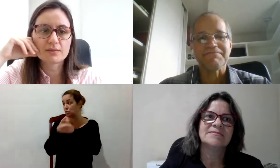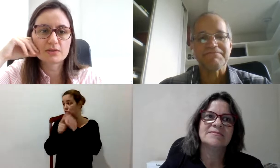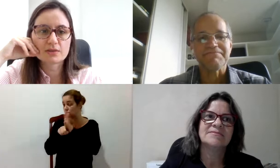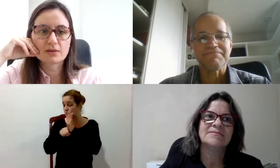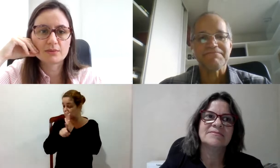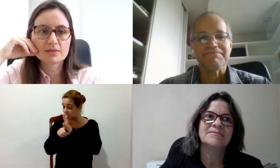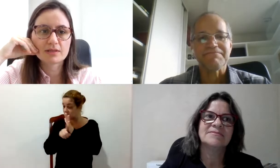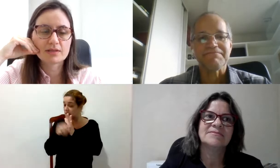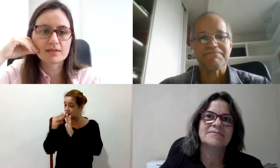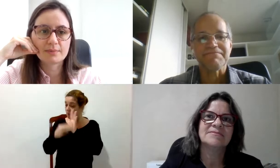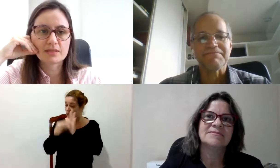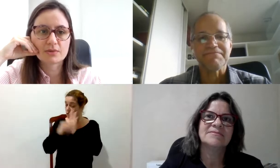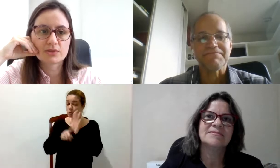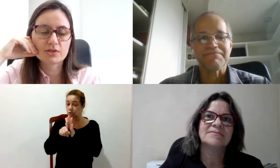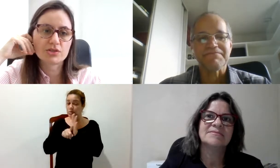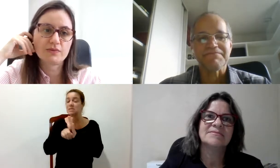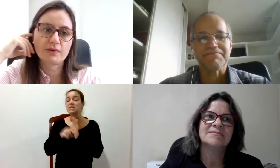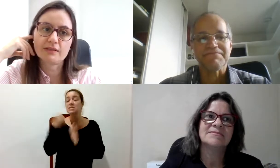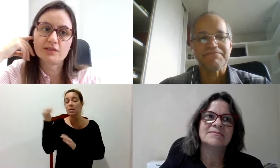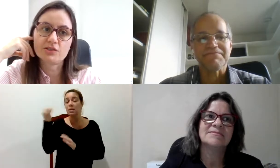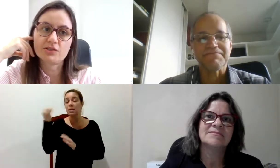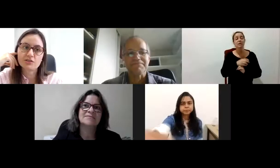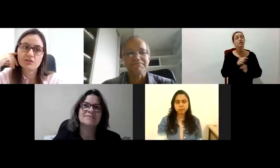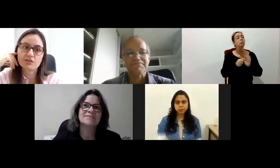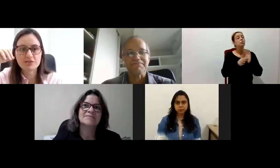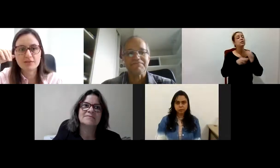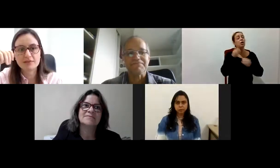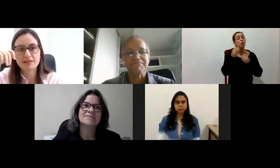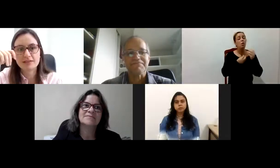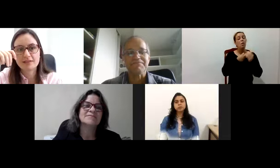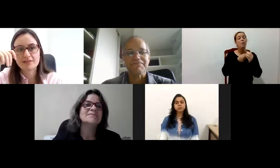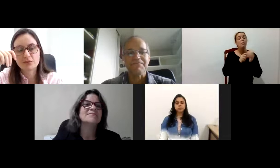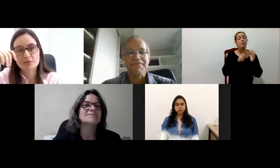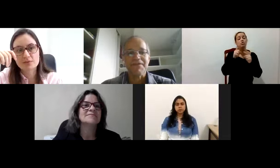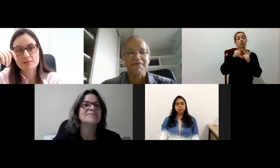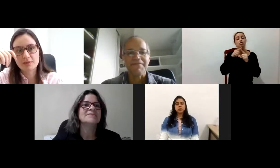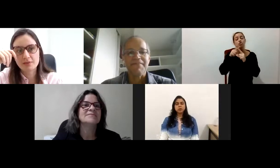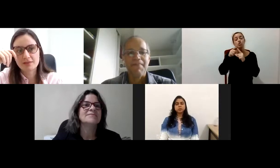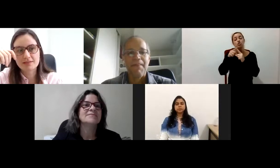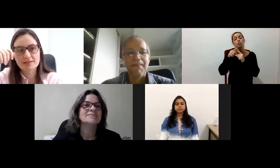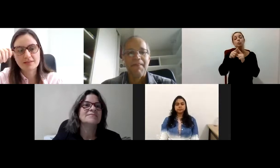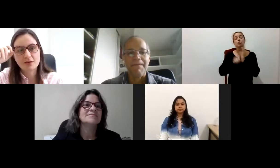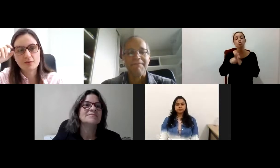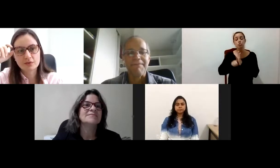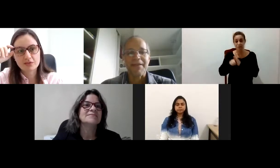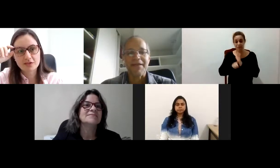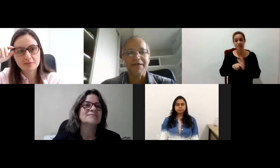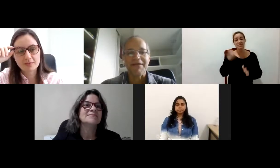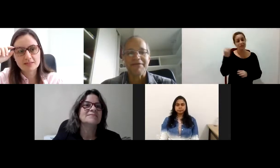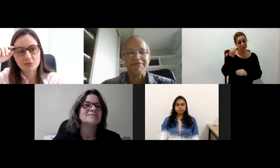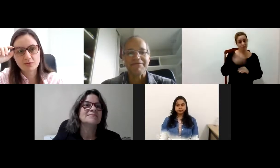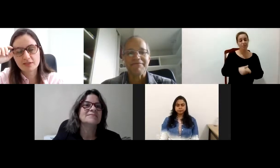dúvidas também dos alunos em relação à pesquisa quantitativa, qualitativa, quali-quantitativa, né? falou de umas coisas bem importantes. Eu vou